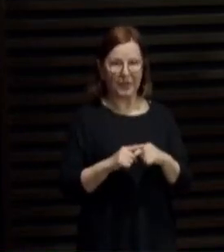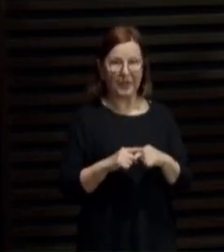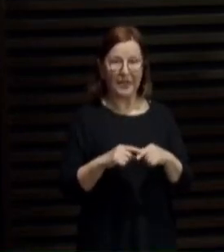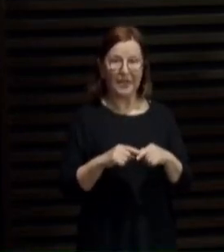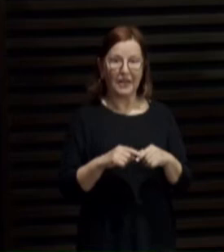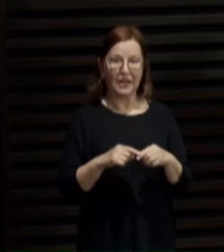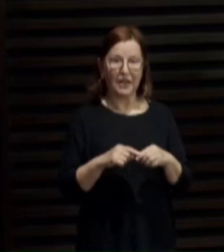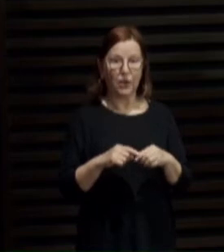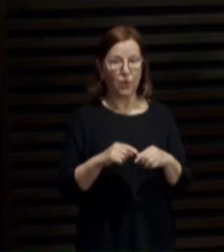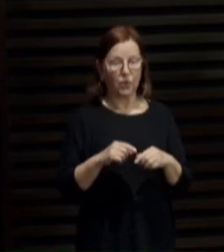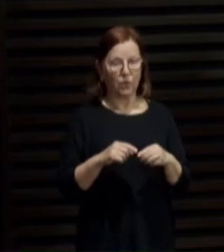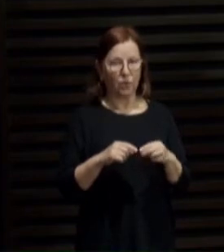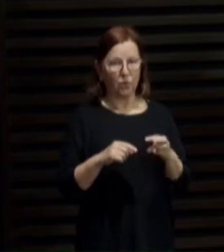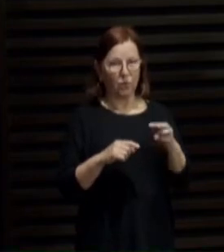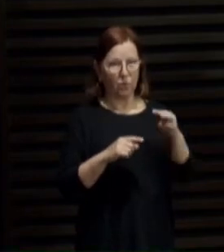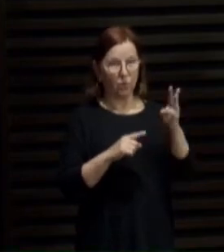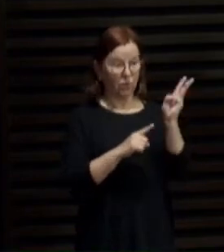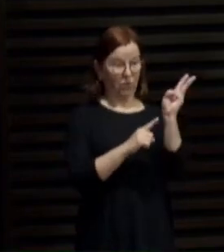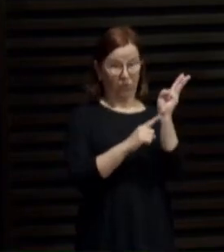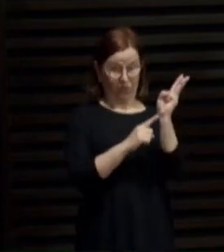ser cuidado.